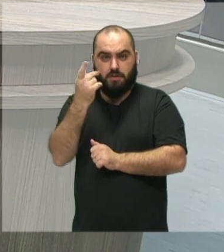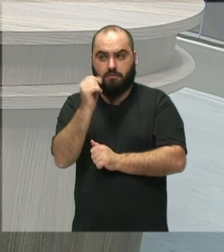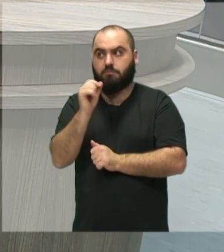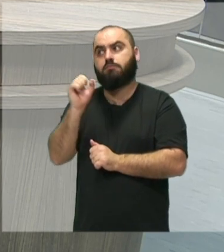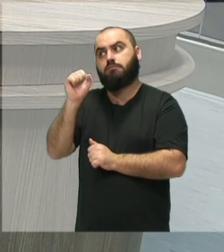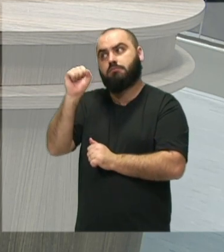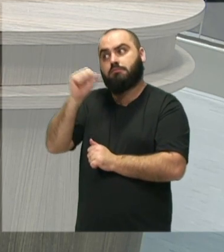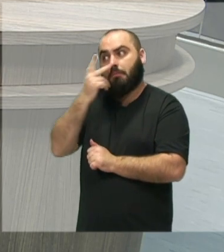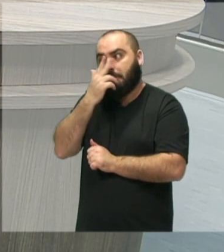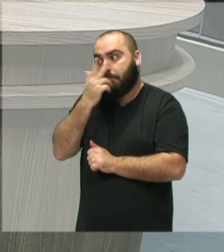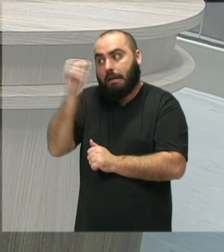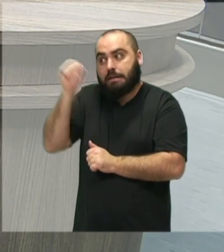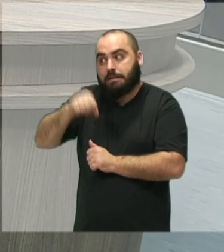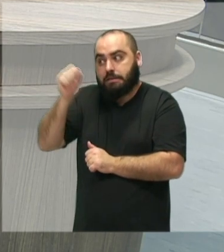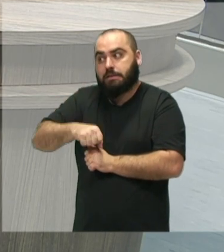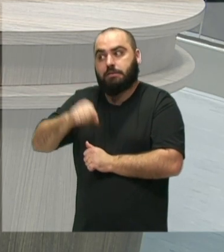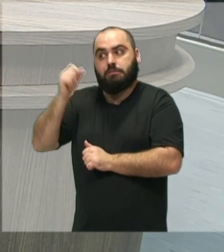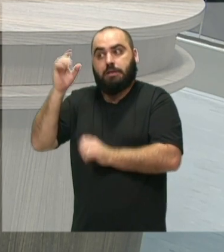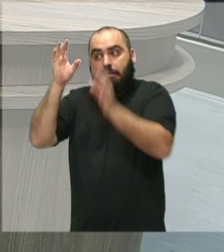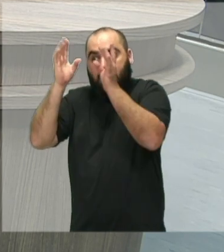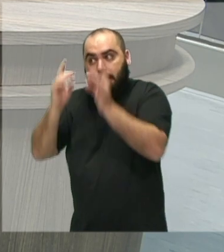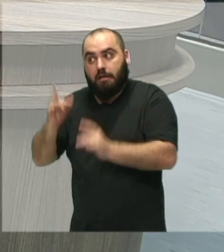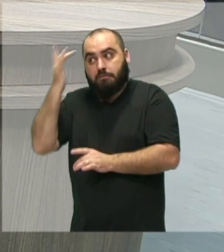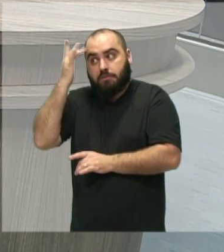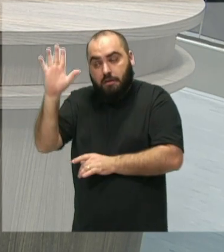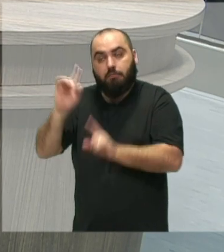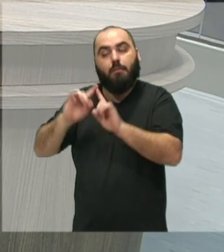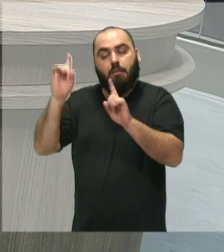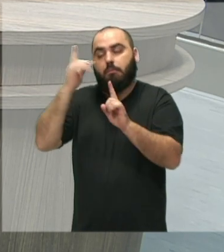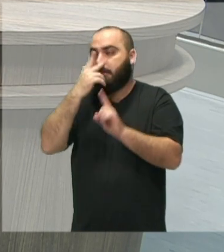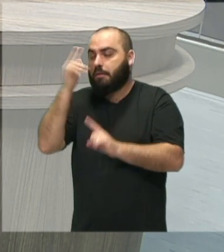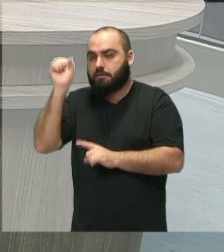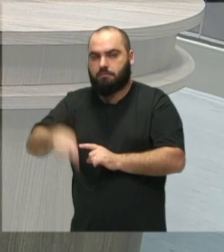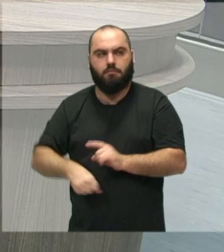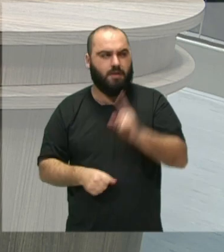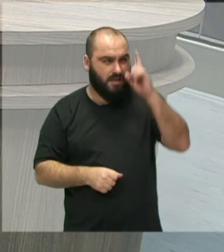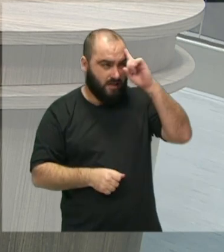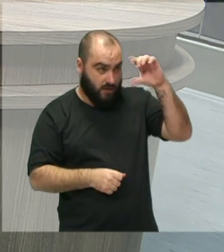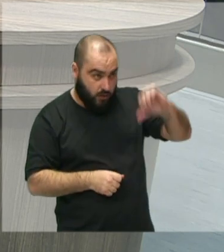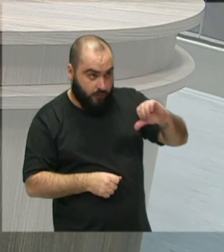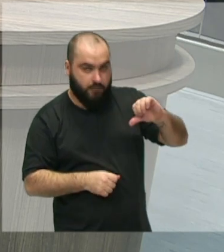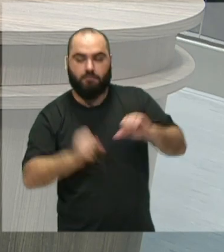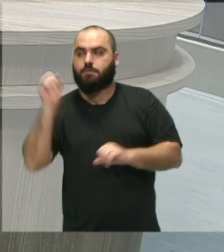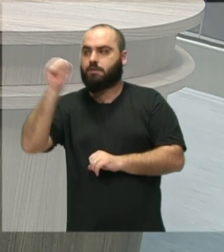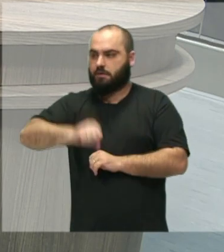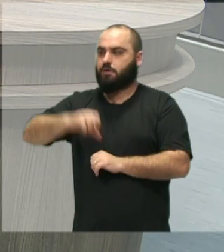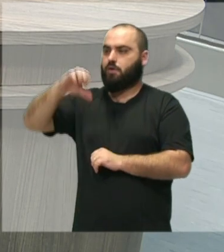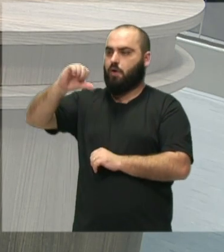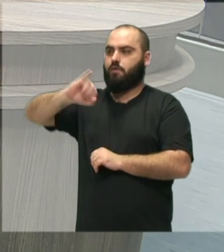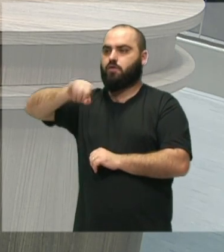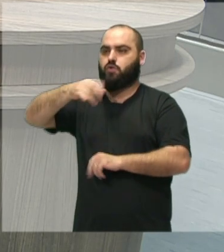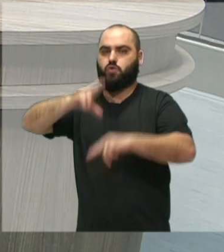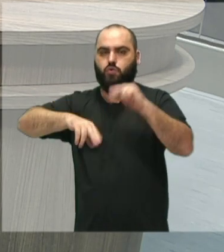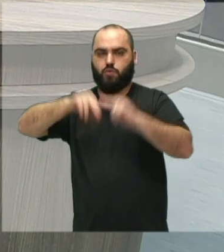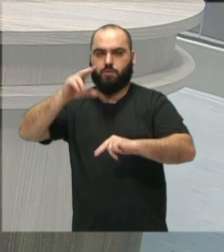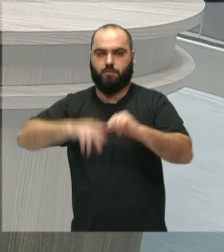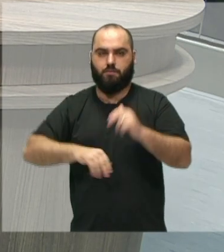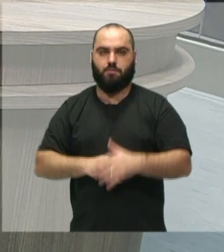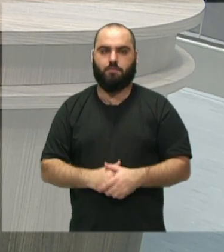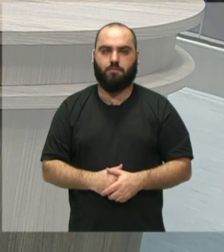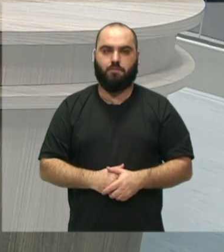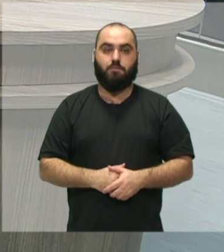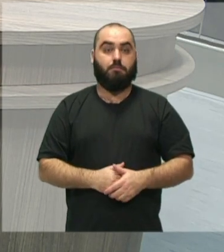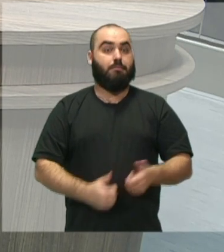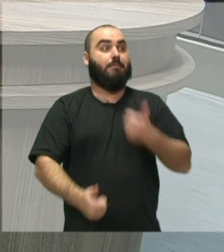muitos detalhes a respeito, mas acho que sim. Mas então, assim, no dia 9, né? Dia 9 de junho agora, isso.